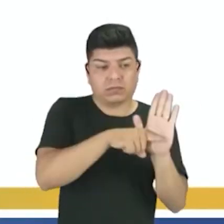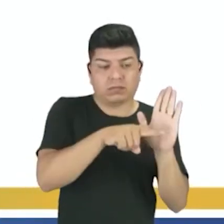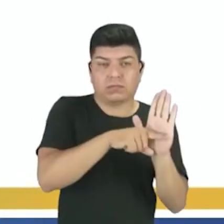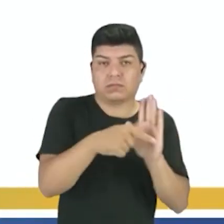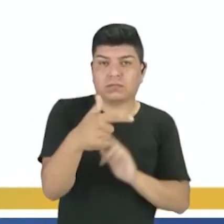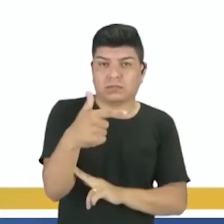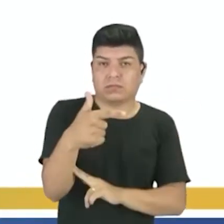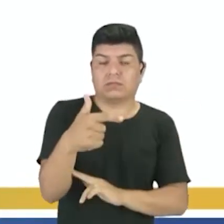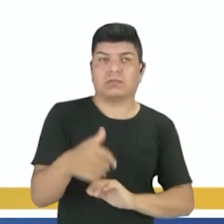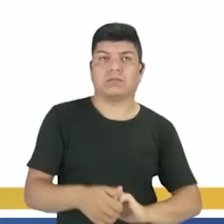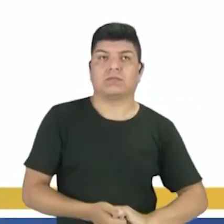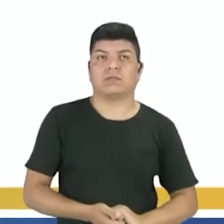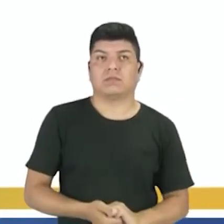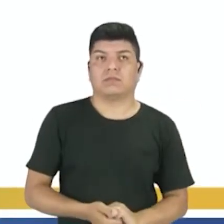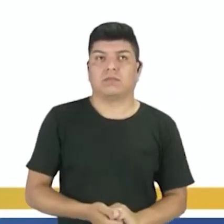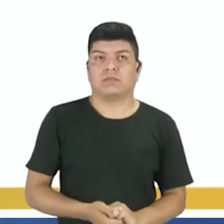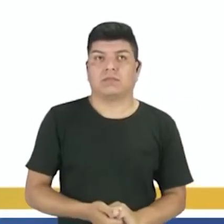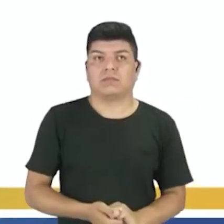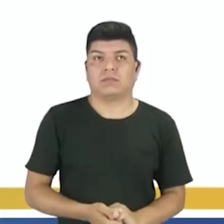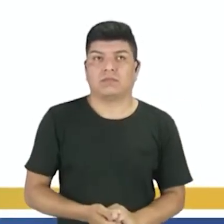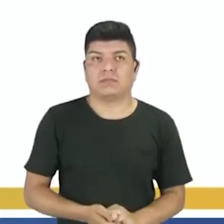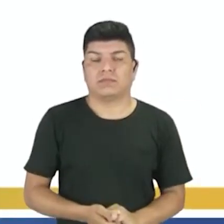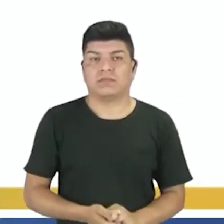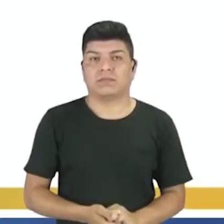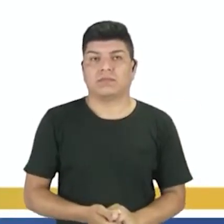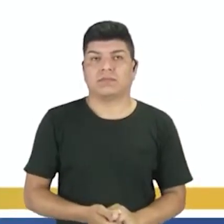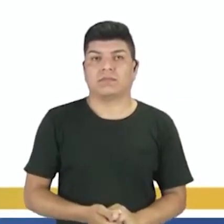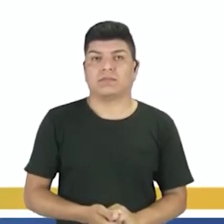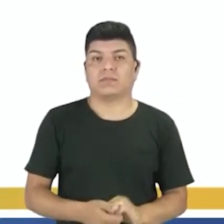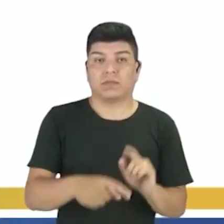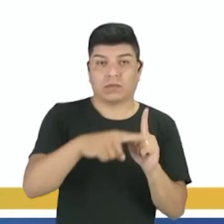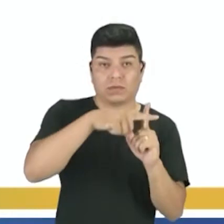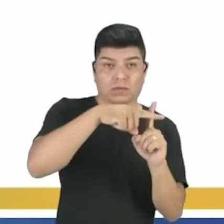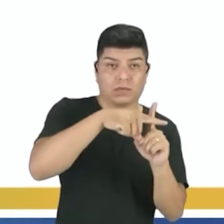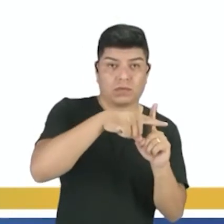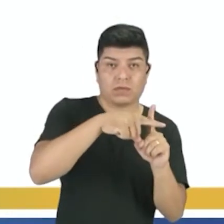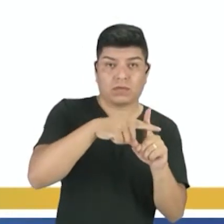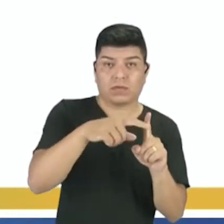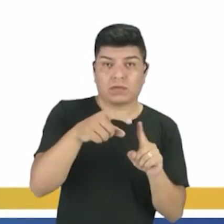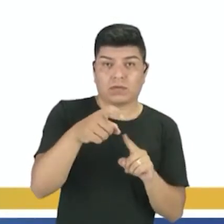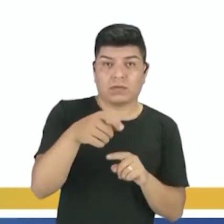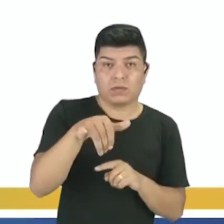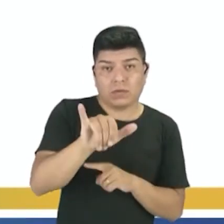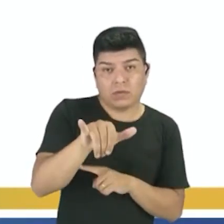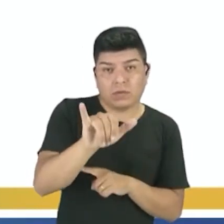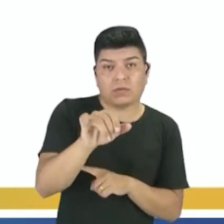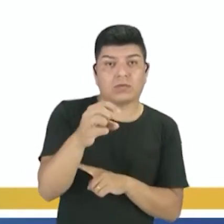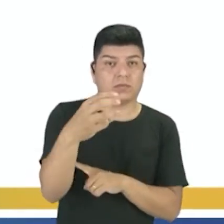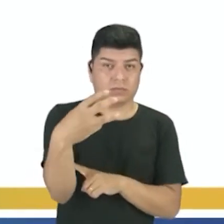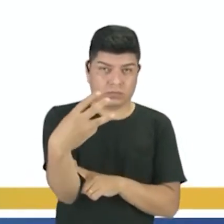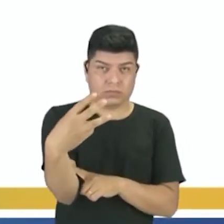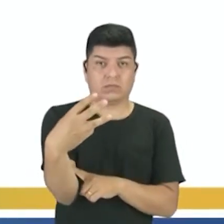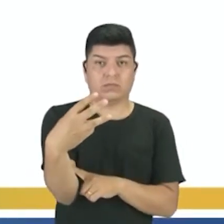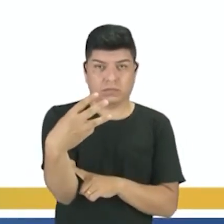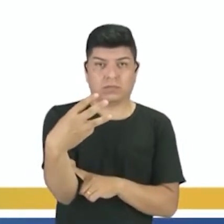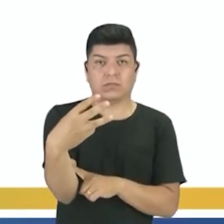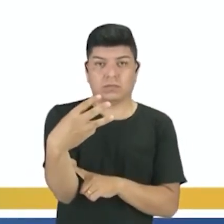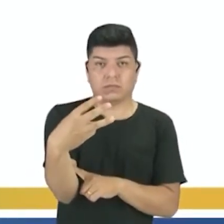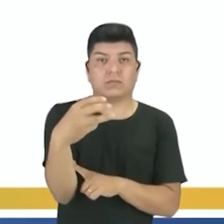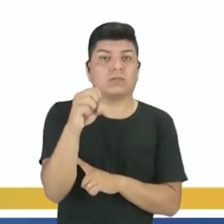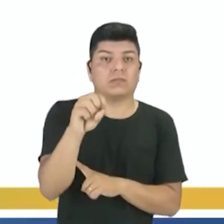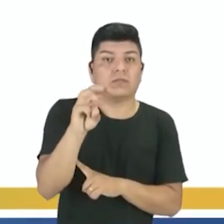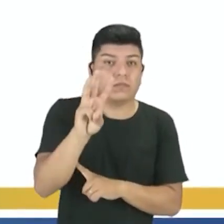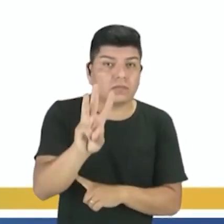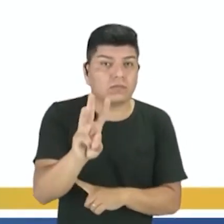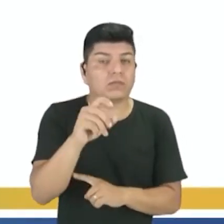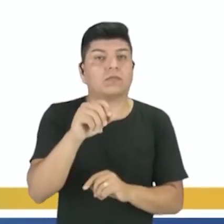2. E a coordenada positiva, né, do eixo y é 3, do ponto P. Então, se é 3,